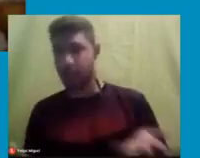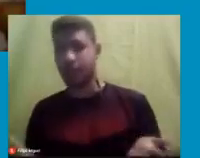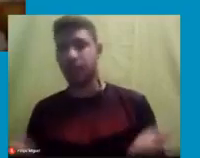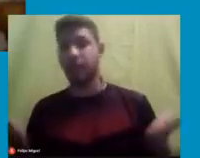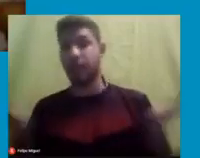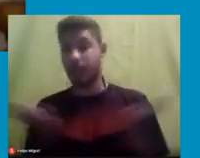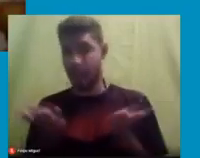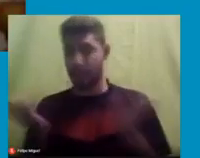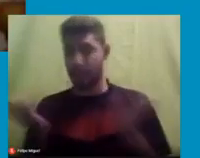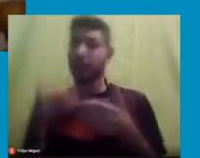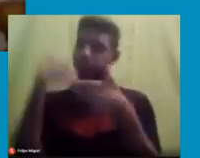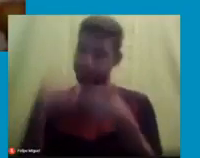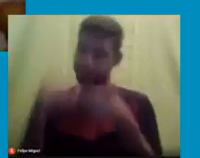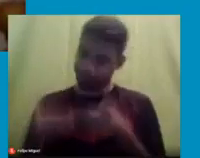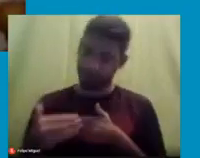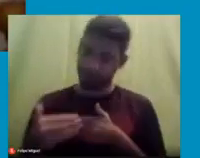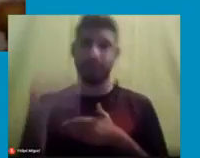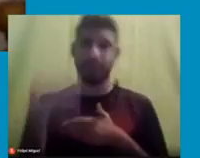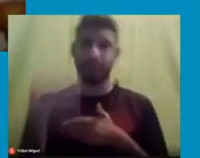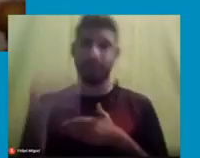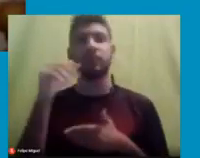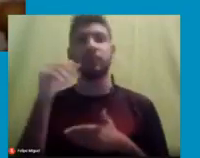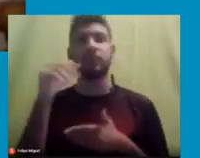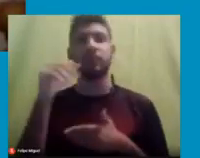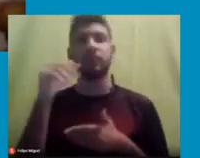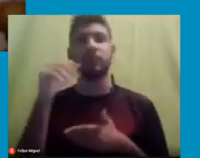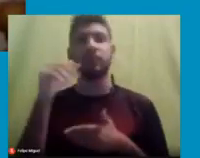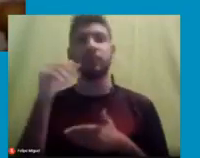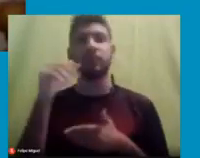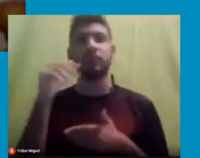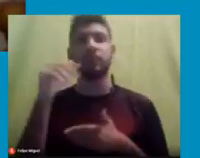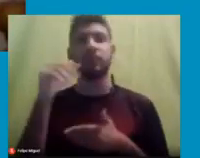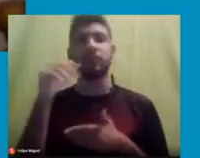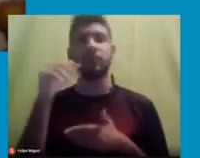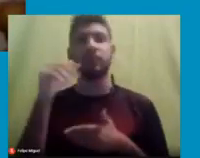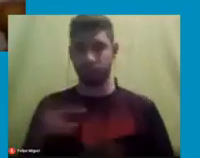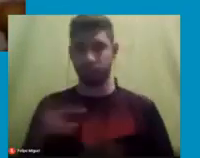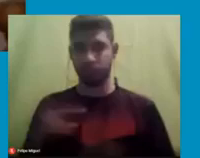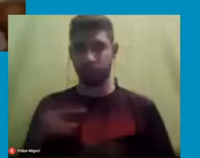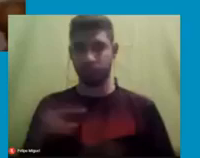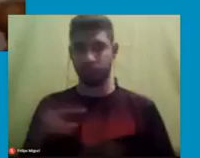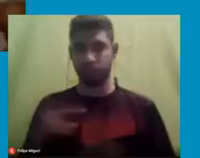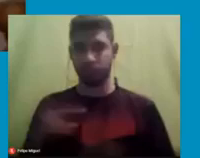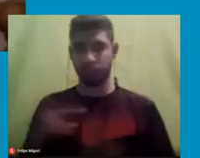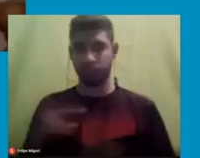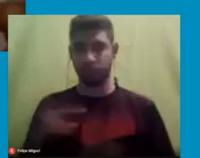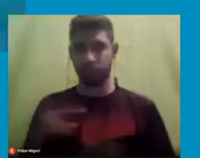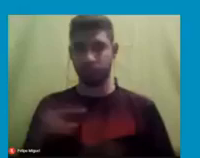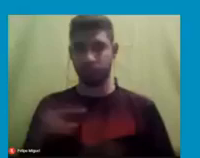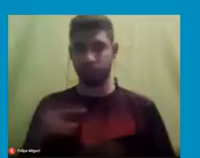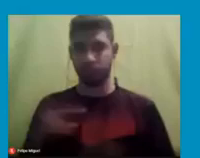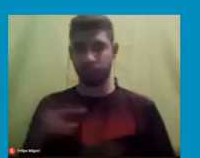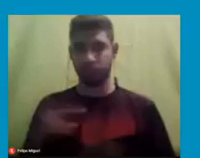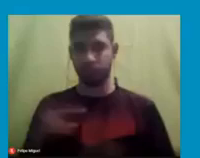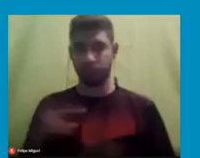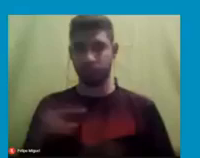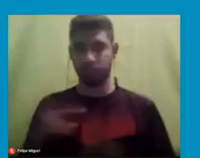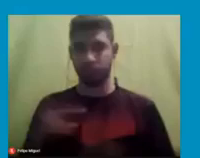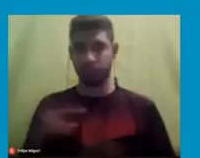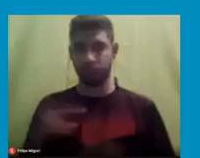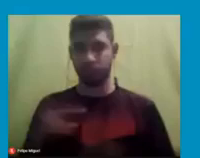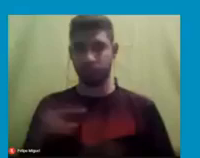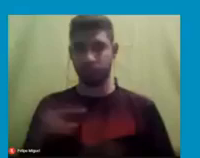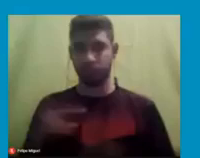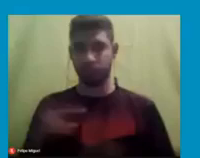né, nós vimos avolumar um conjunto de estudos, de pesquisas sobre a polícia, sobre a